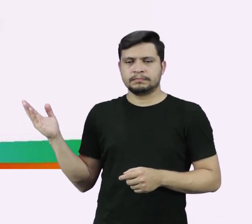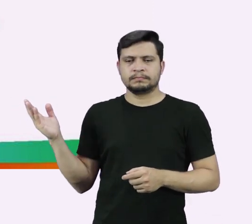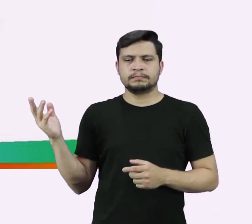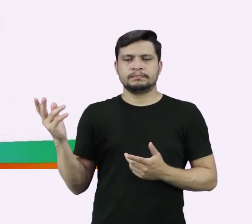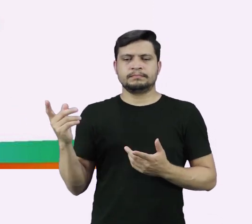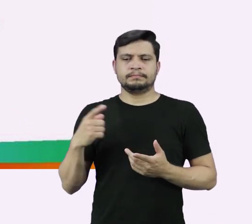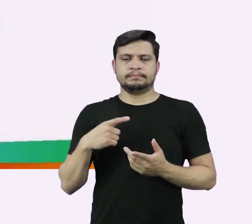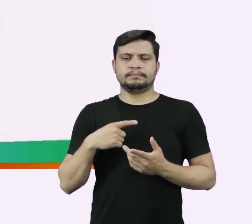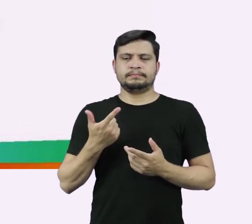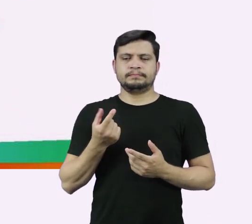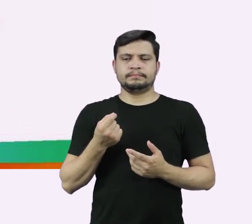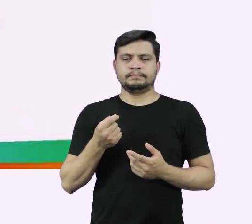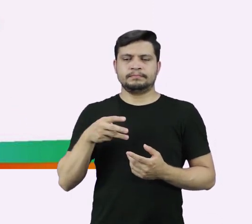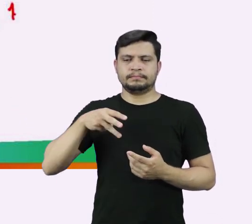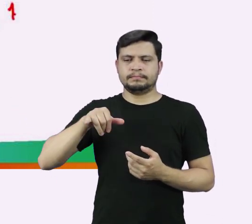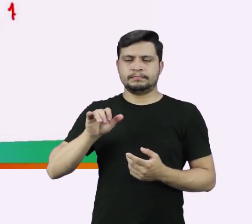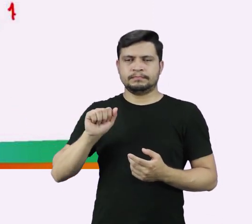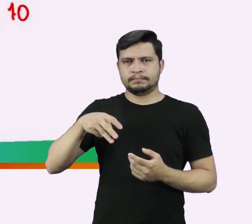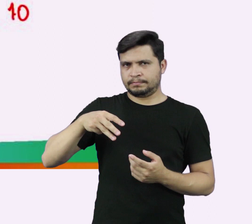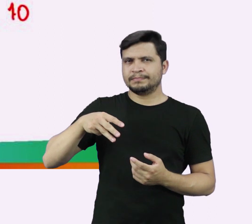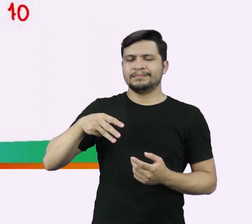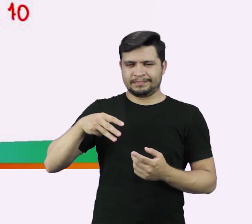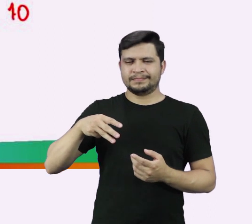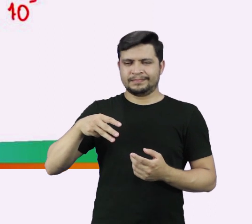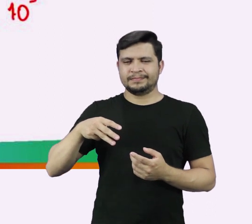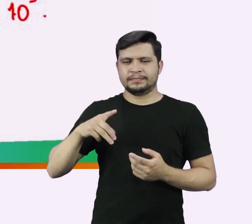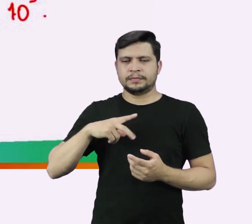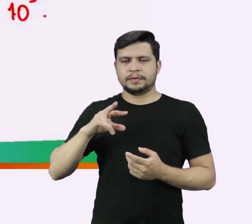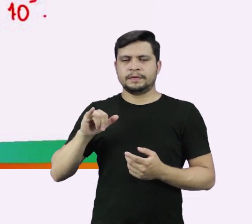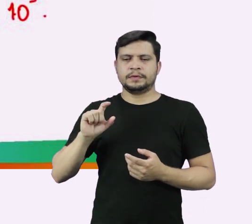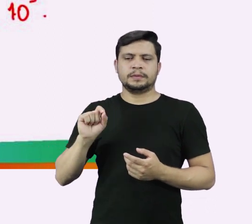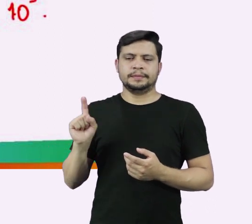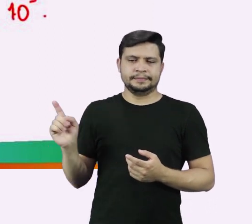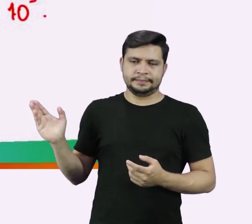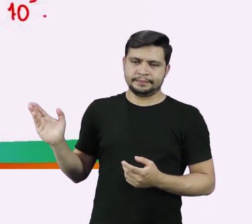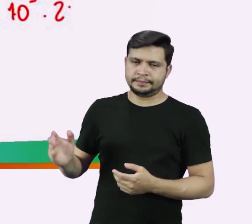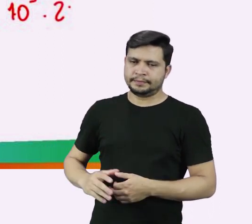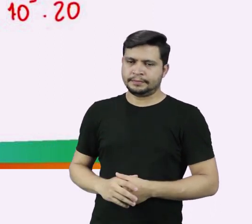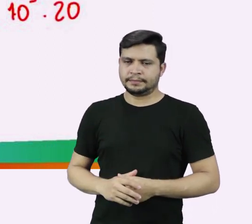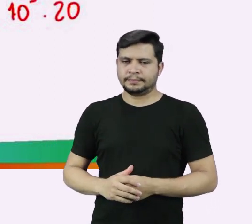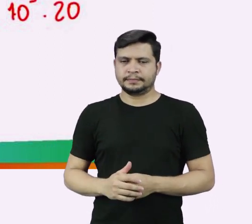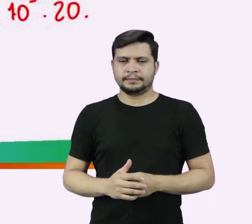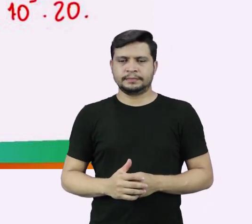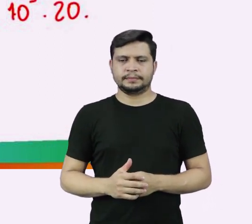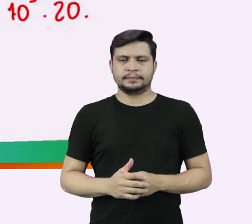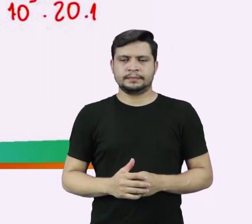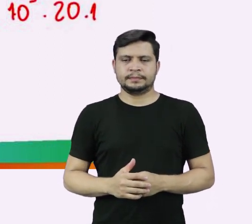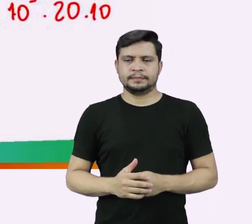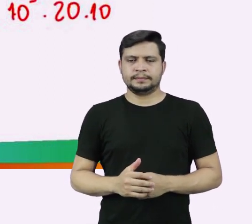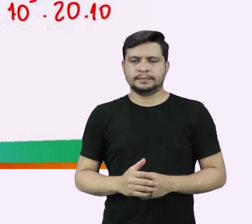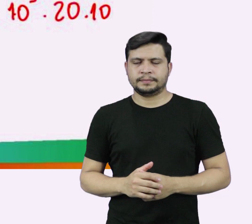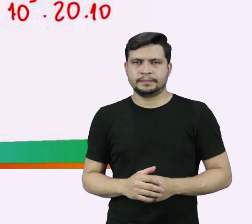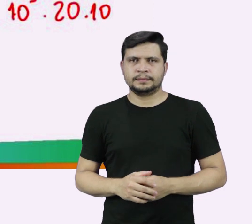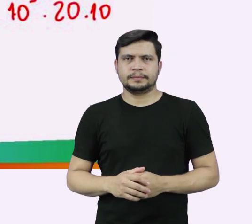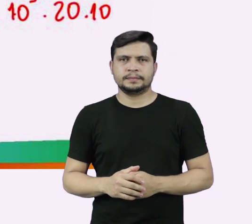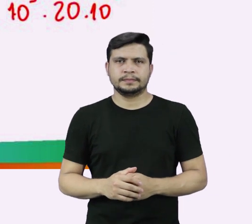10 elevado a menos 3. Então, substituindo aqui, eu vou ter 1000 multiplicado por 20 vezes 10 a